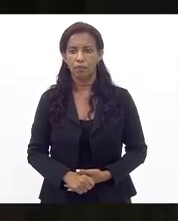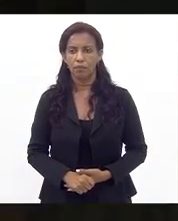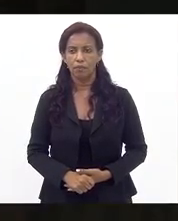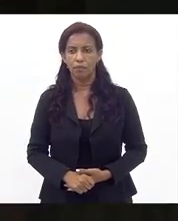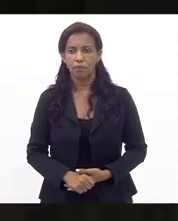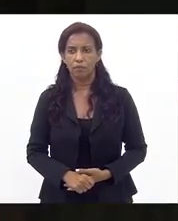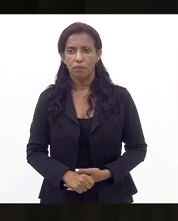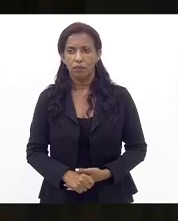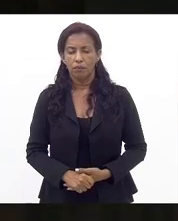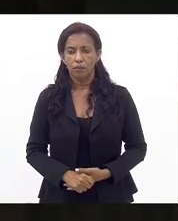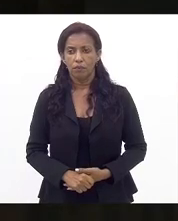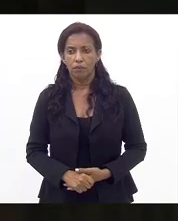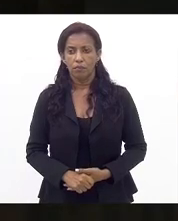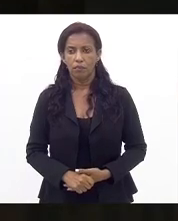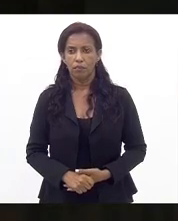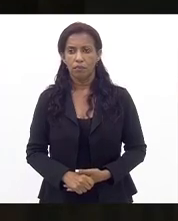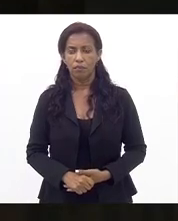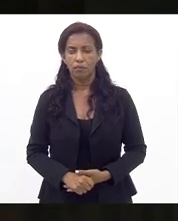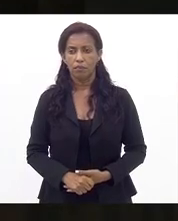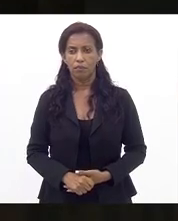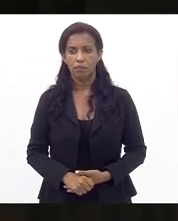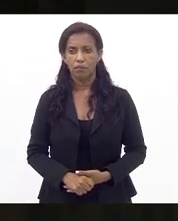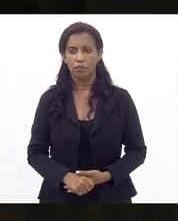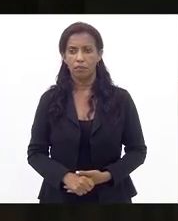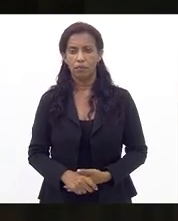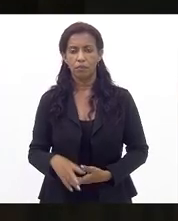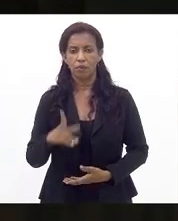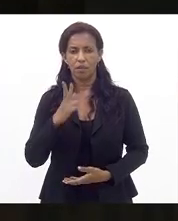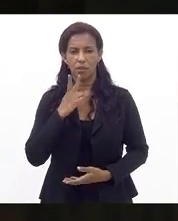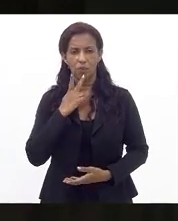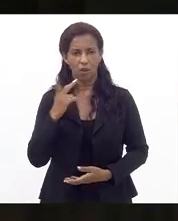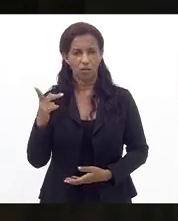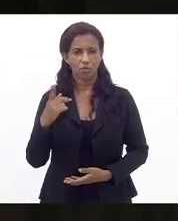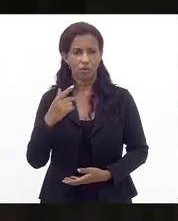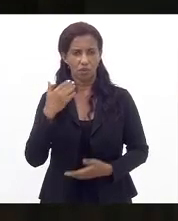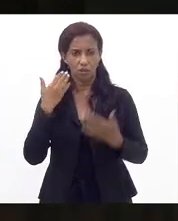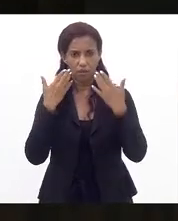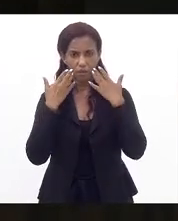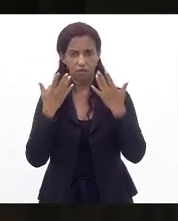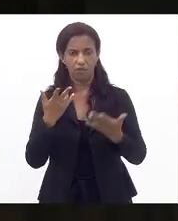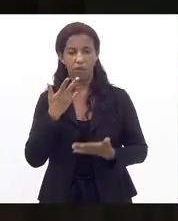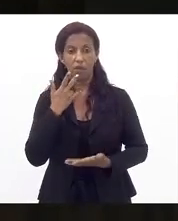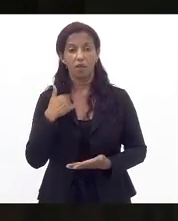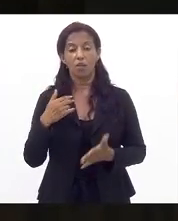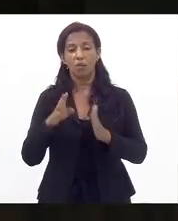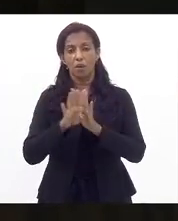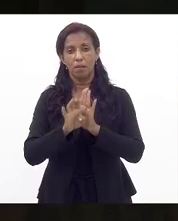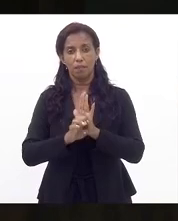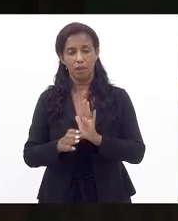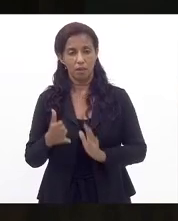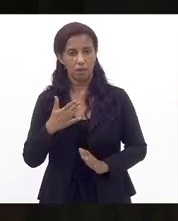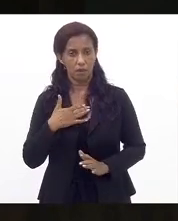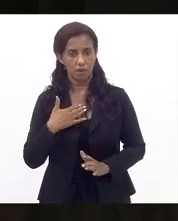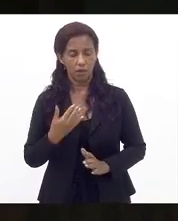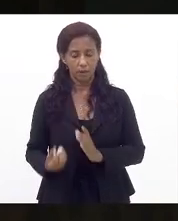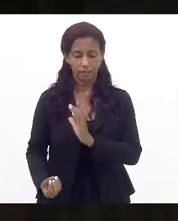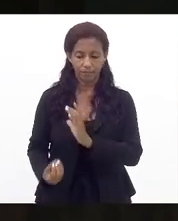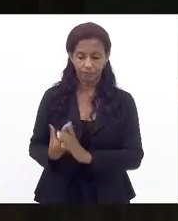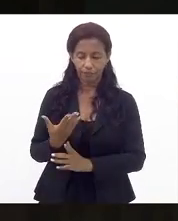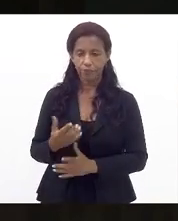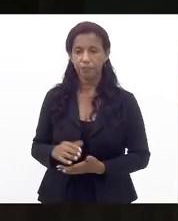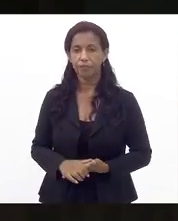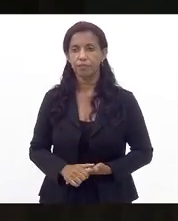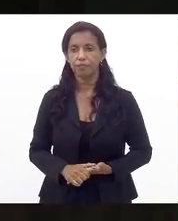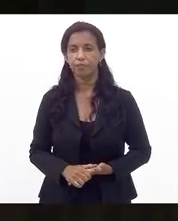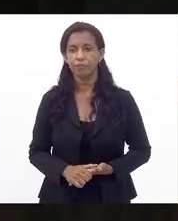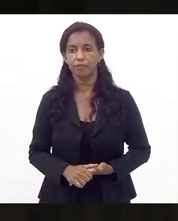fazendo uma complementação que eu acho que o governo vai vai se manifestar a uma emenda de minha autoria que cria justamente